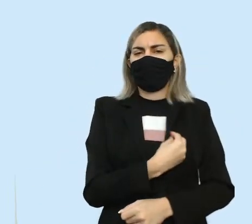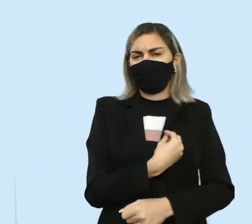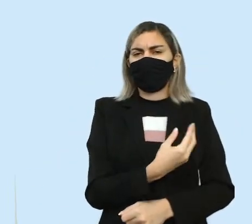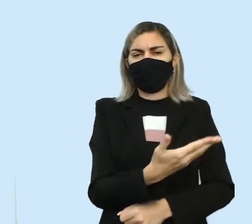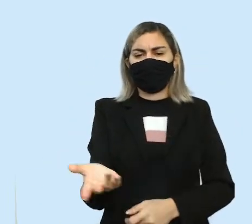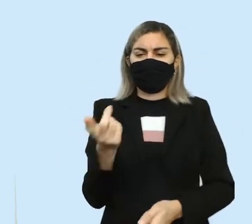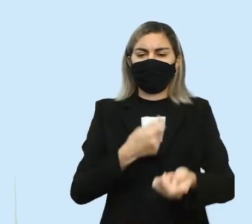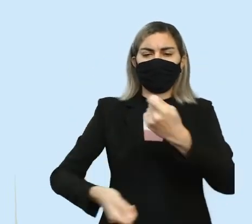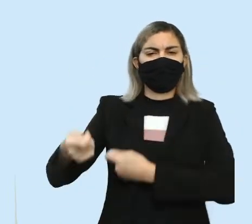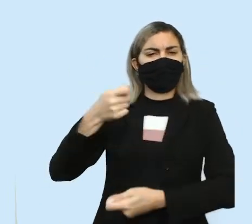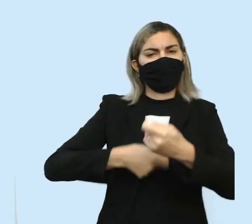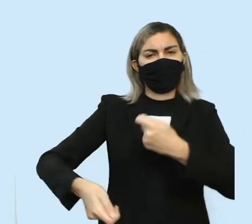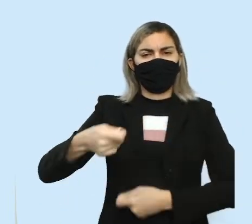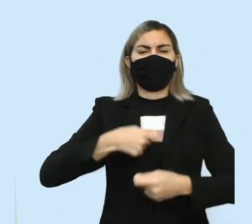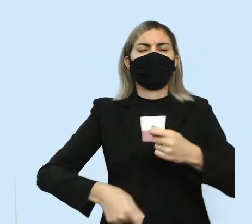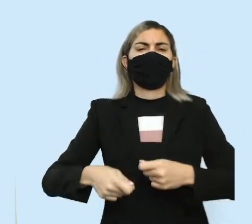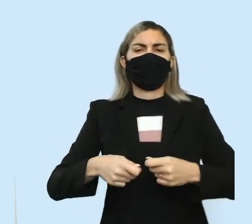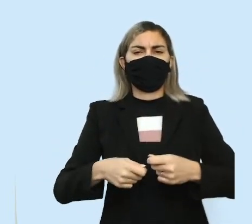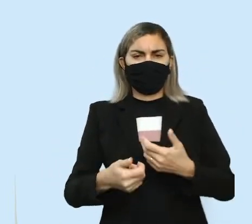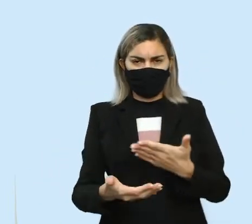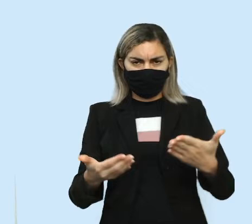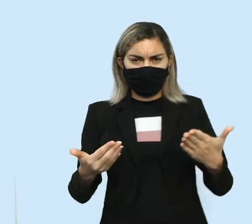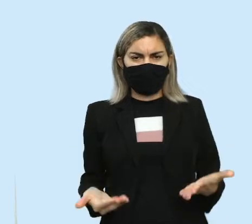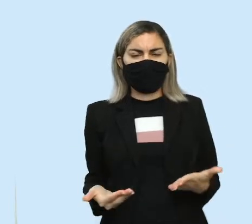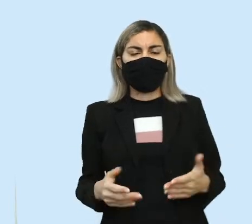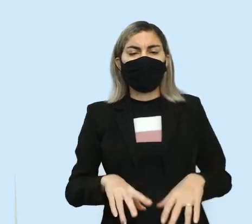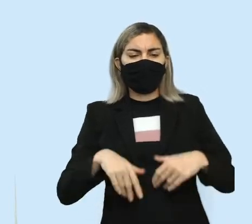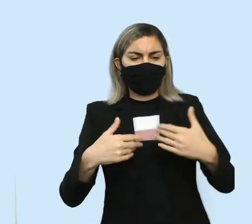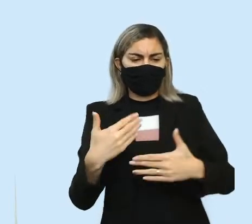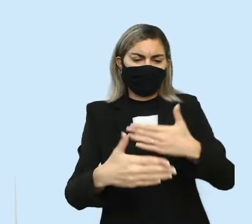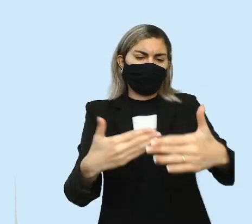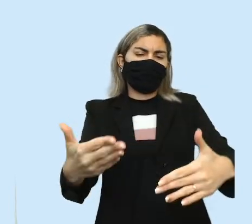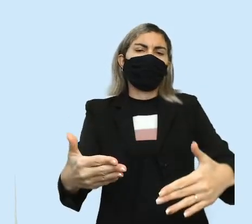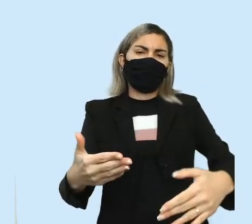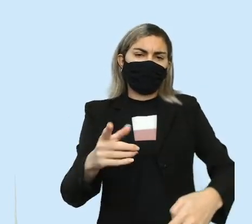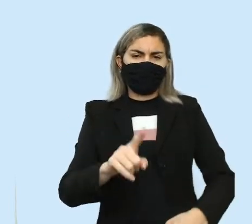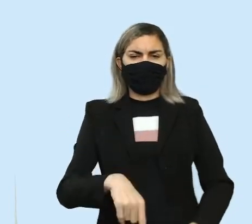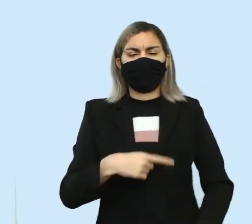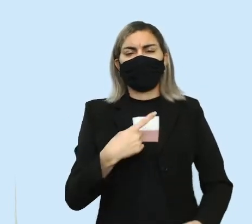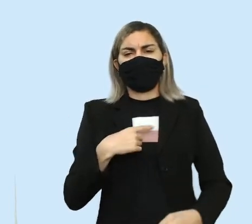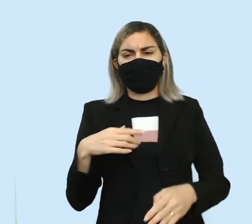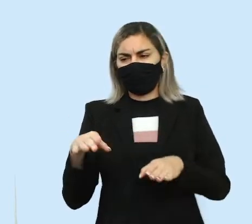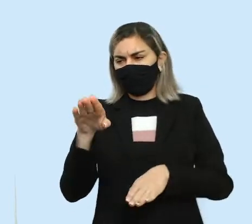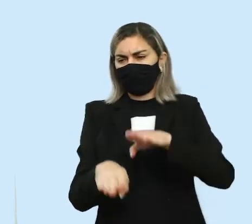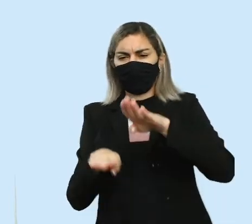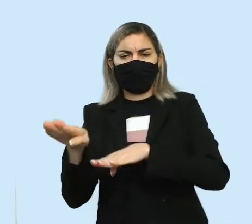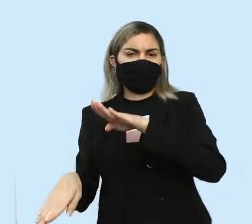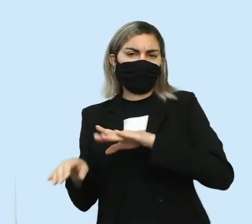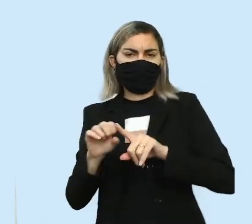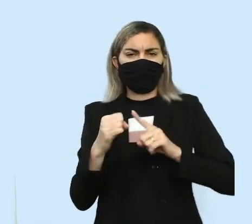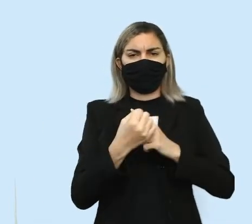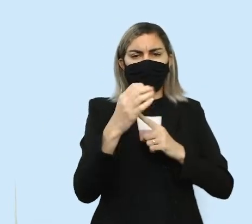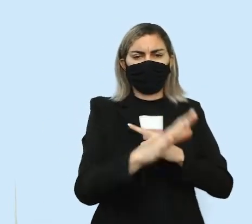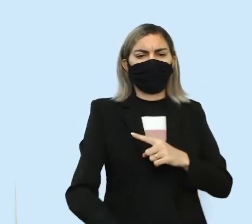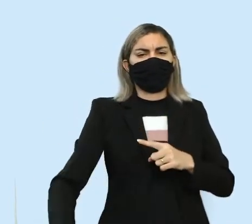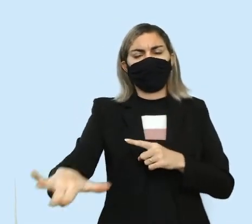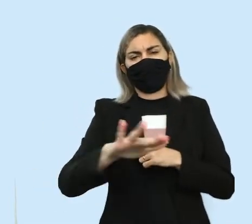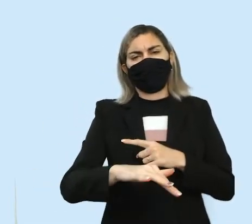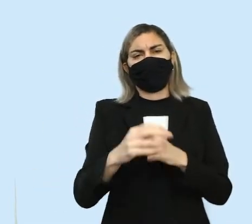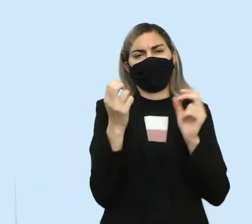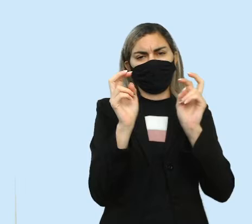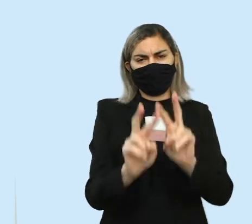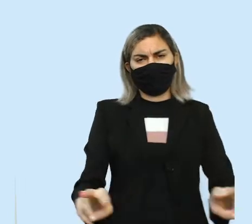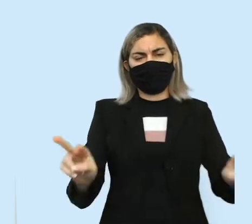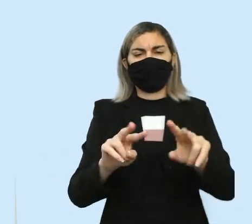o comércio foi um grande subterfúgio. Beleza? Causando aqui uma espécie de desigualdade social que a gente já pode